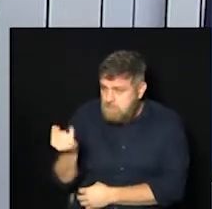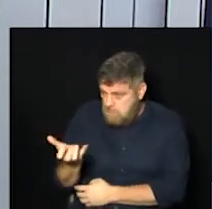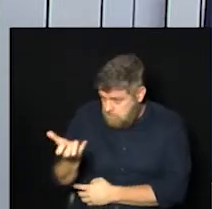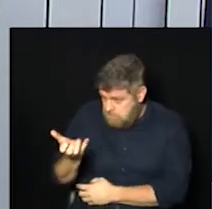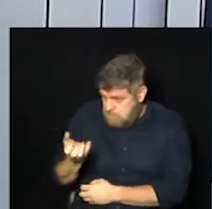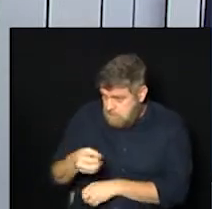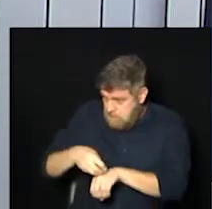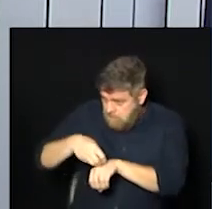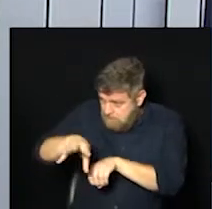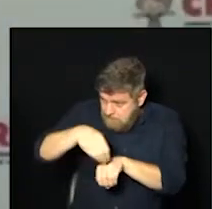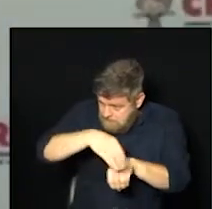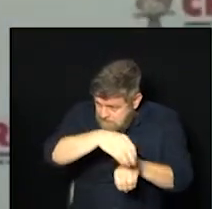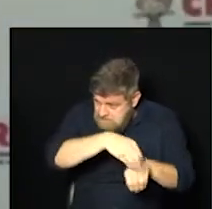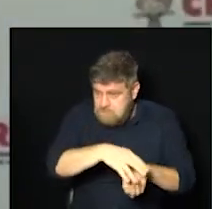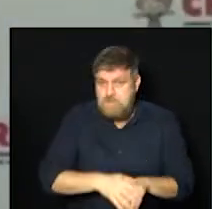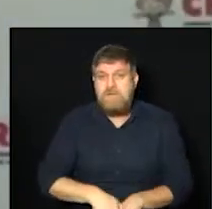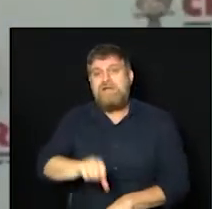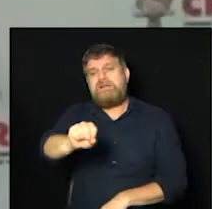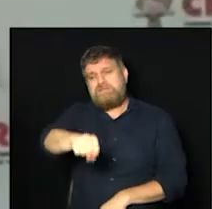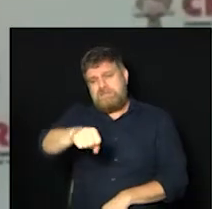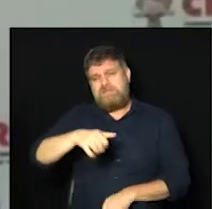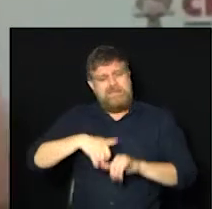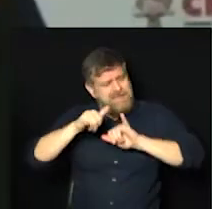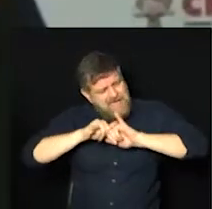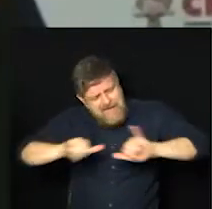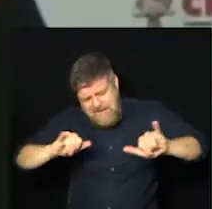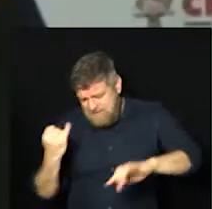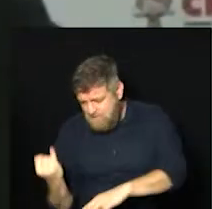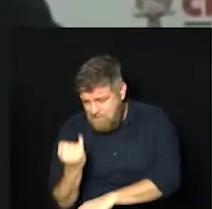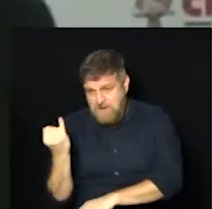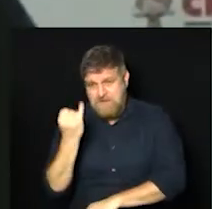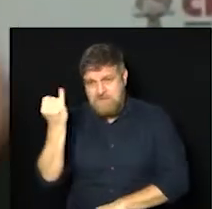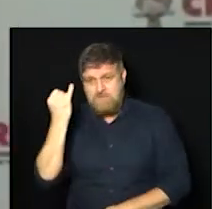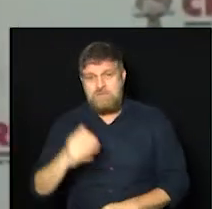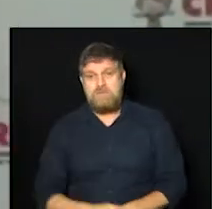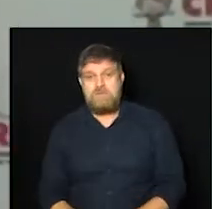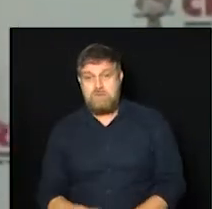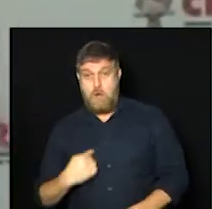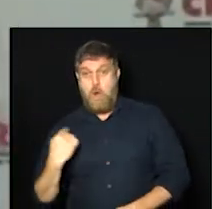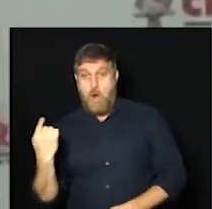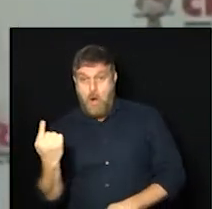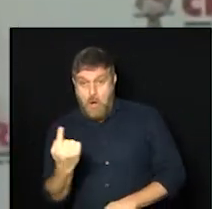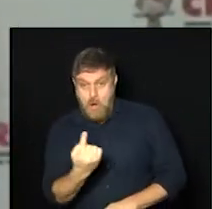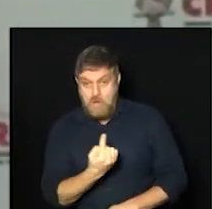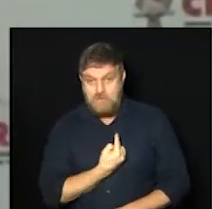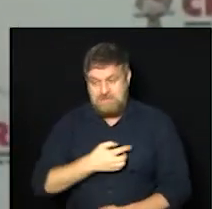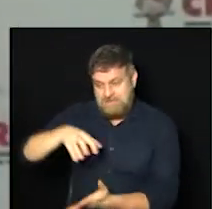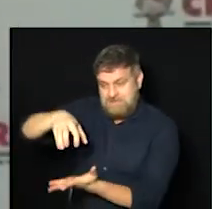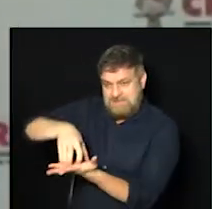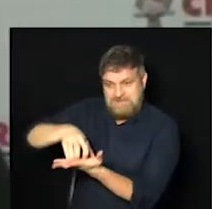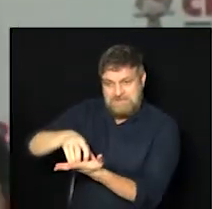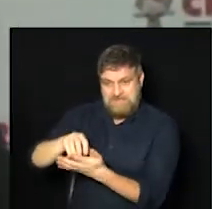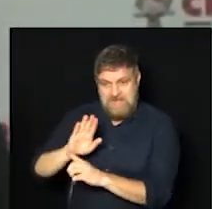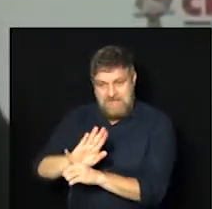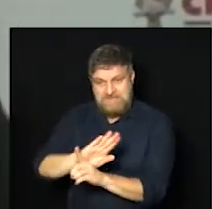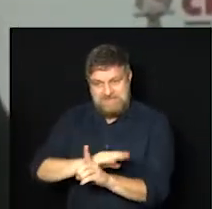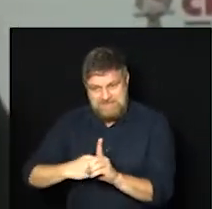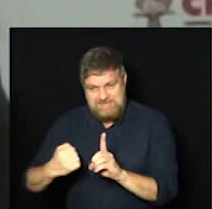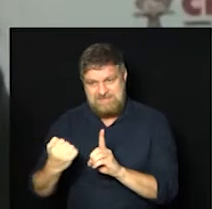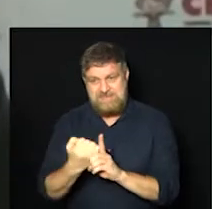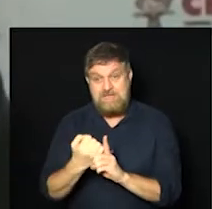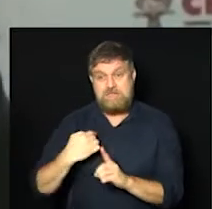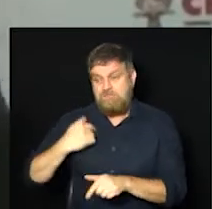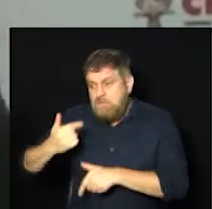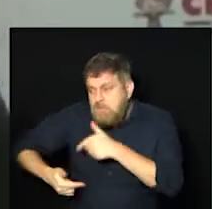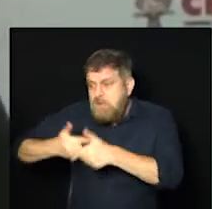passar? Tenho, eu tenho um recado muito importante para passar para vocês. Nós, como uma organização da sociedade civil, enfim, fazendo